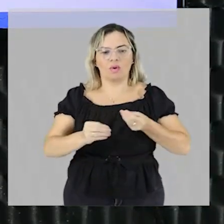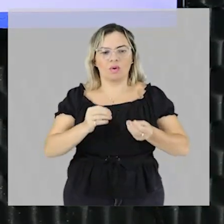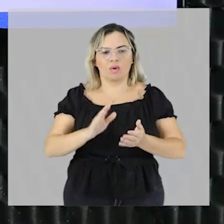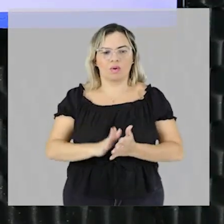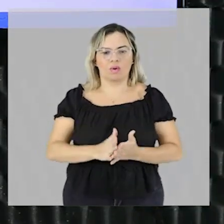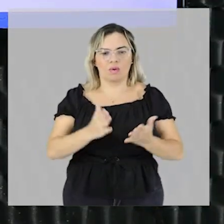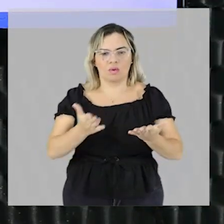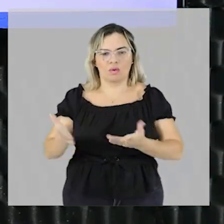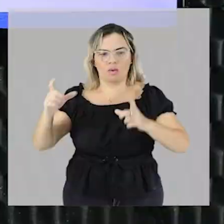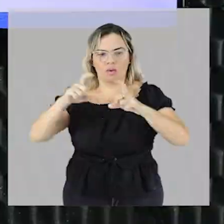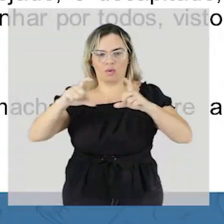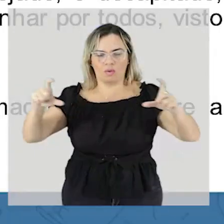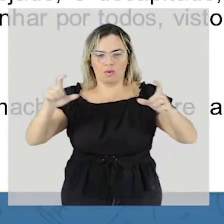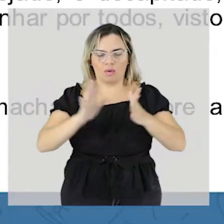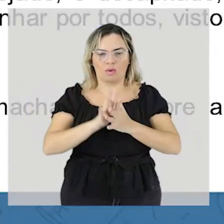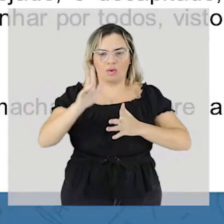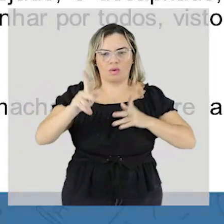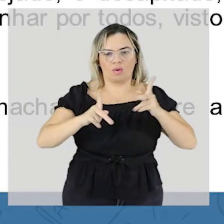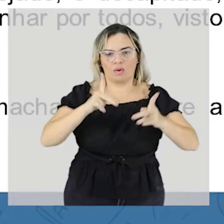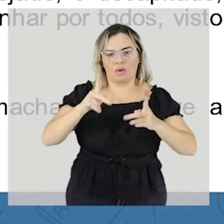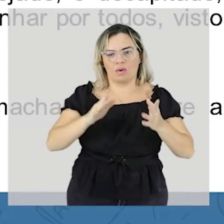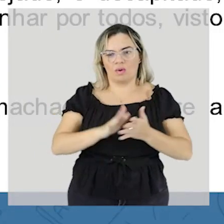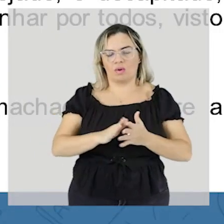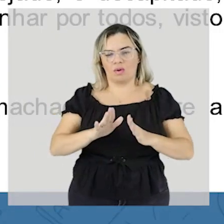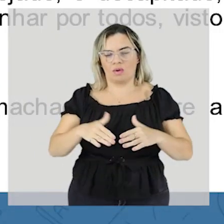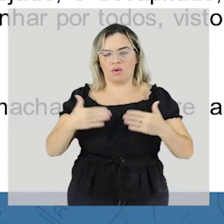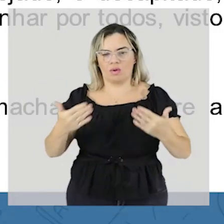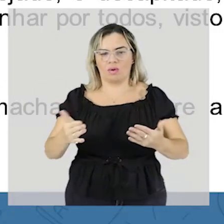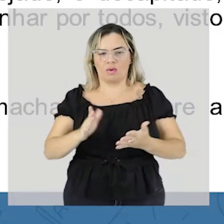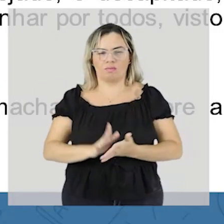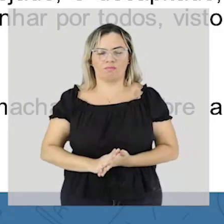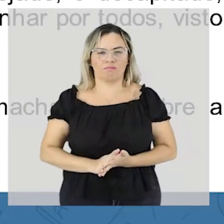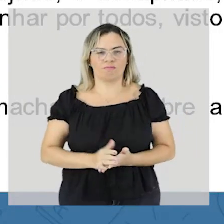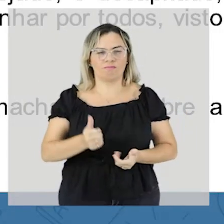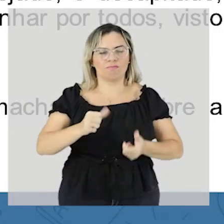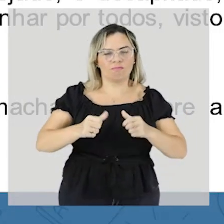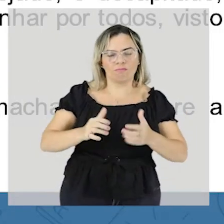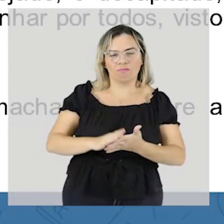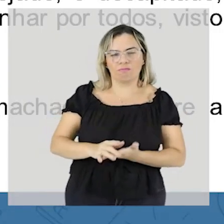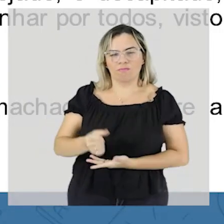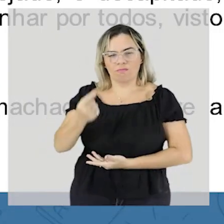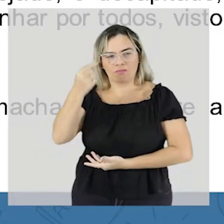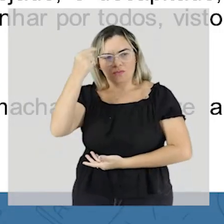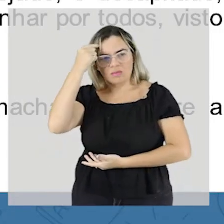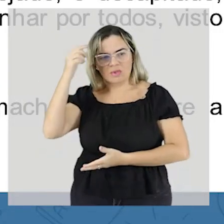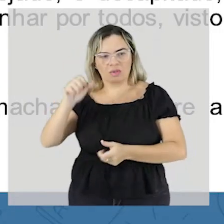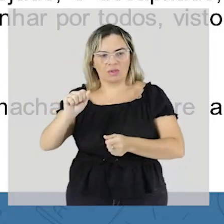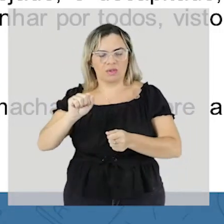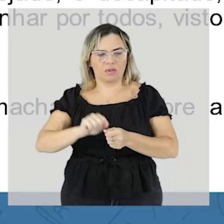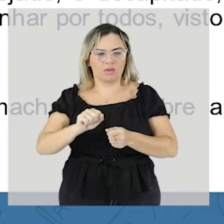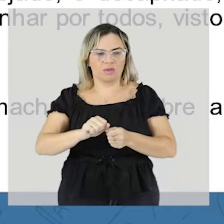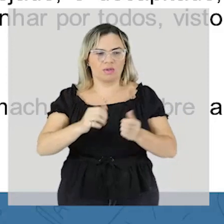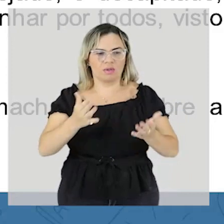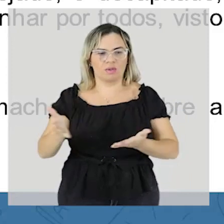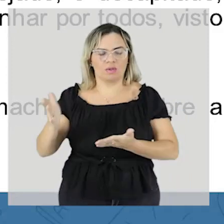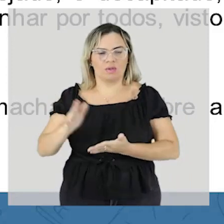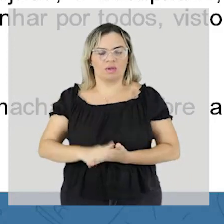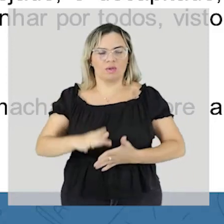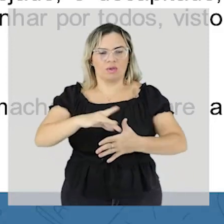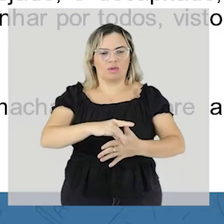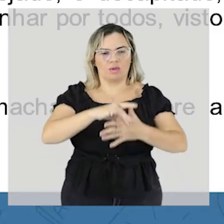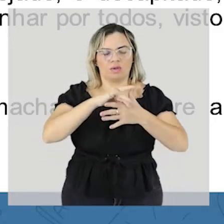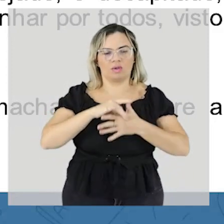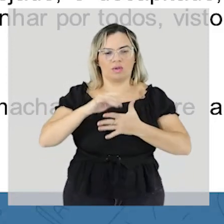o fragmento, de acordo com o exame da razão, fez da figura do Alferes